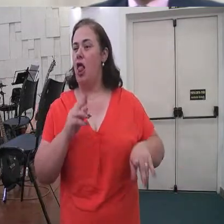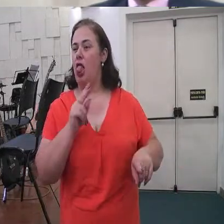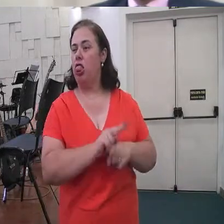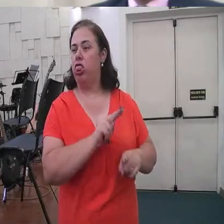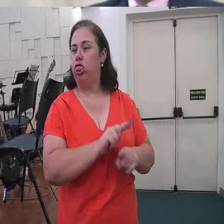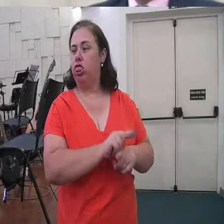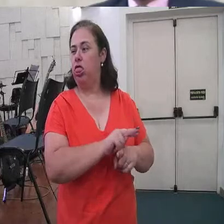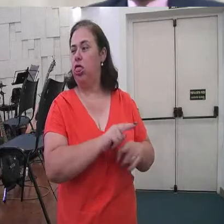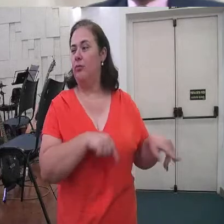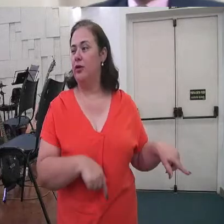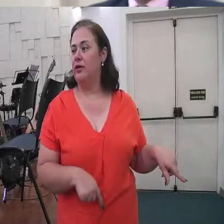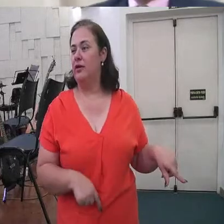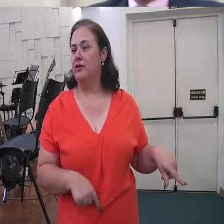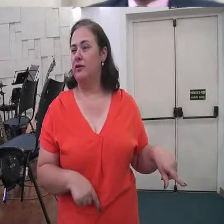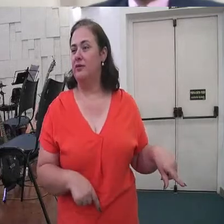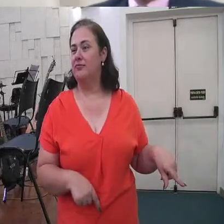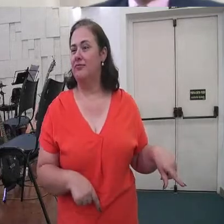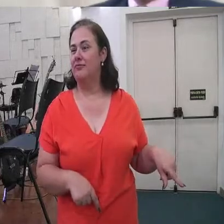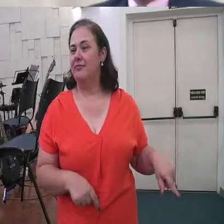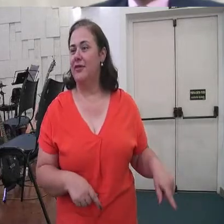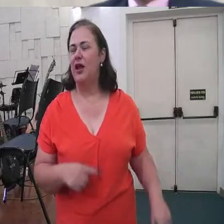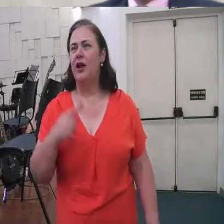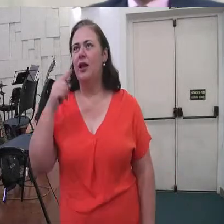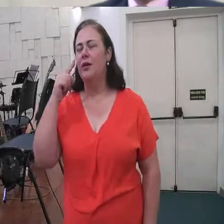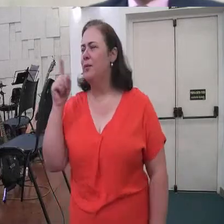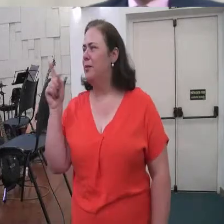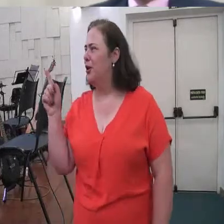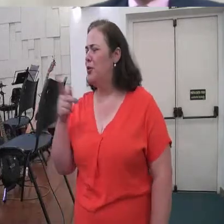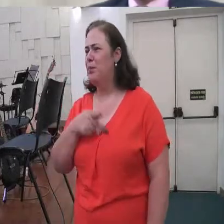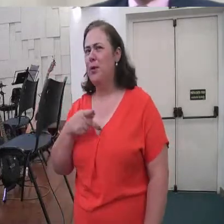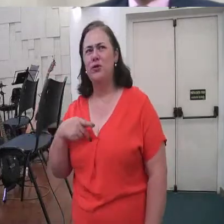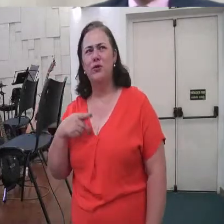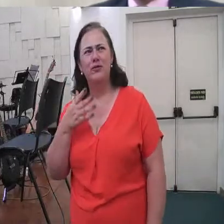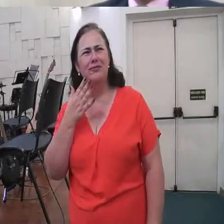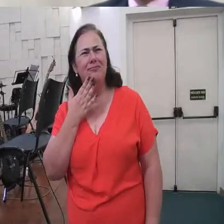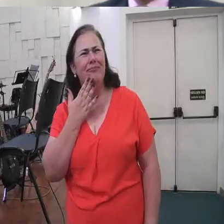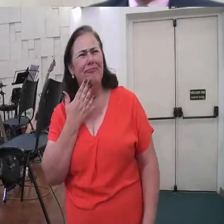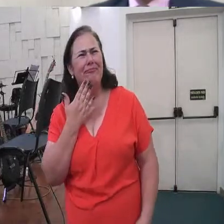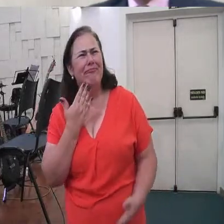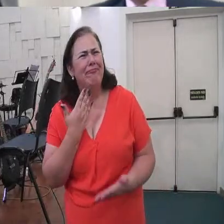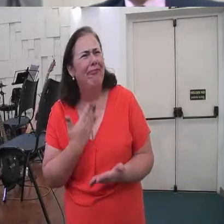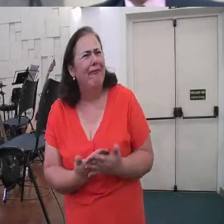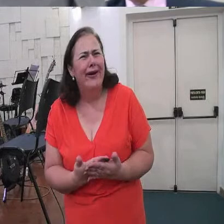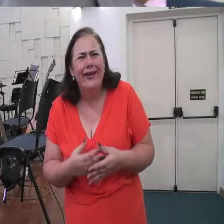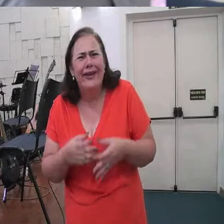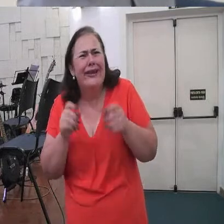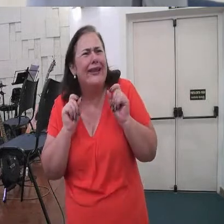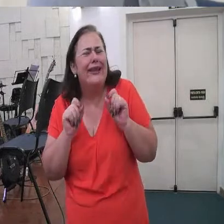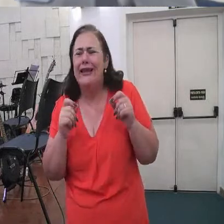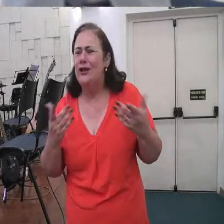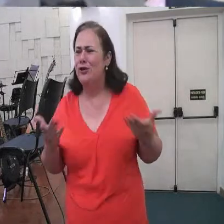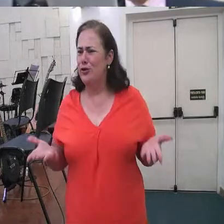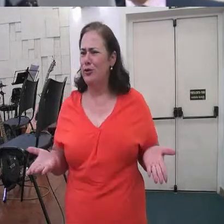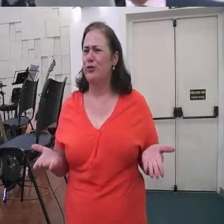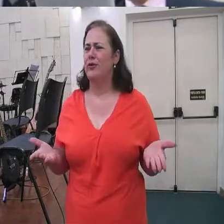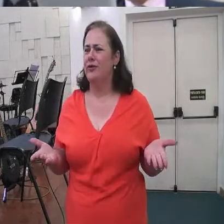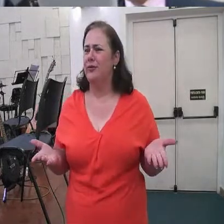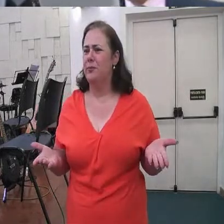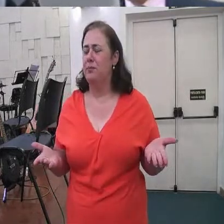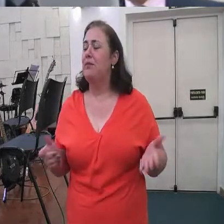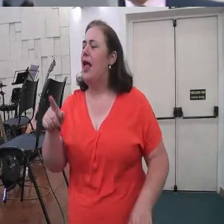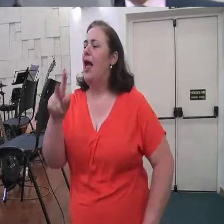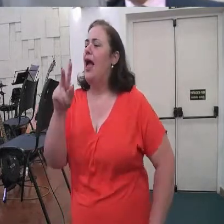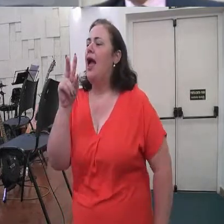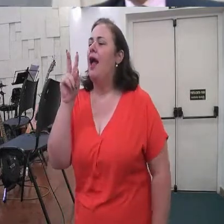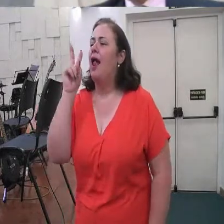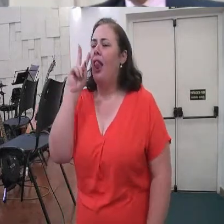Já tinham sido fulminados. Lembram o que aconteceu com Uzá? Quando Davi foi levar a Arca da Aliança para Jerusalém,